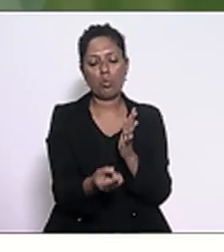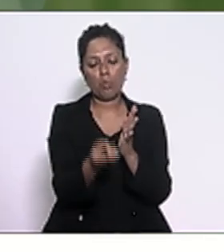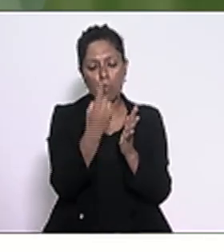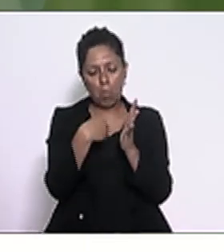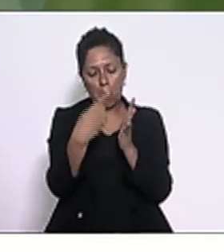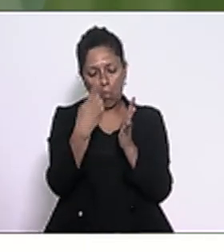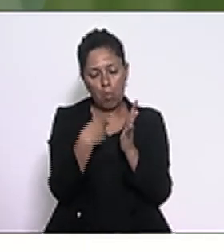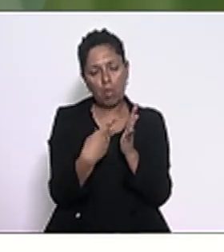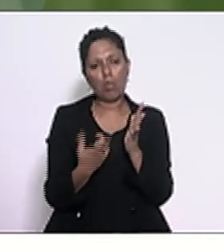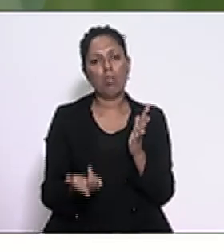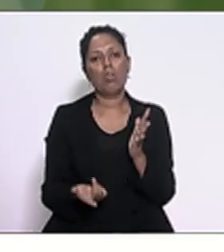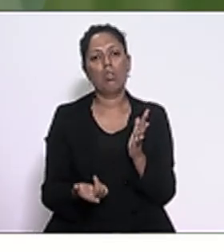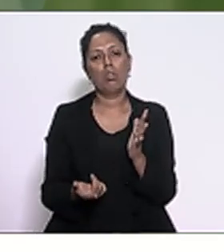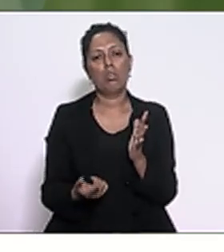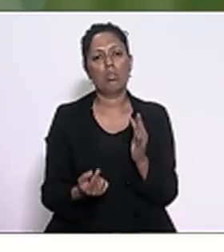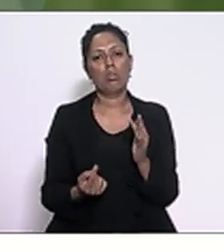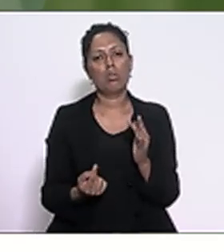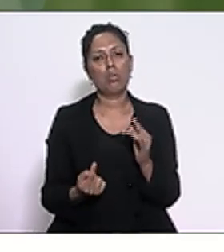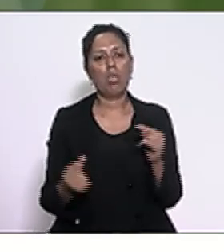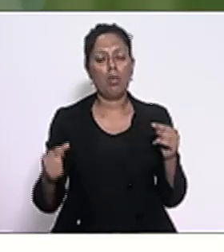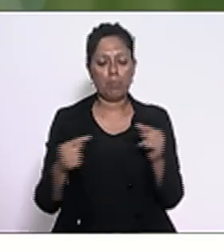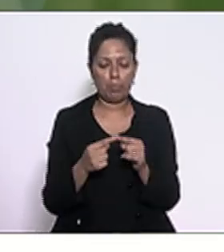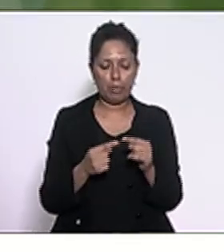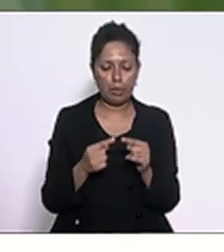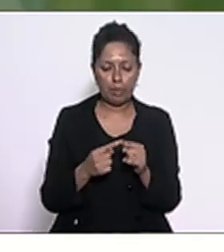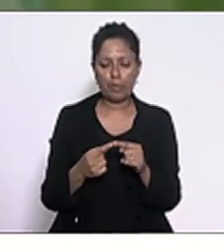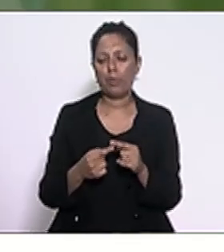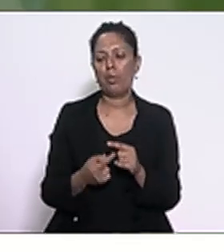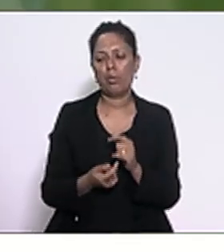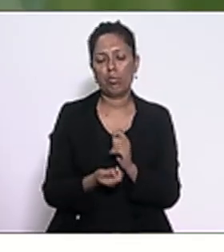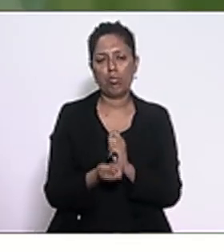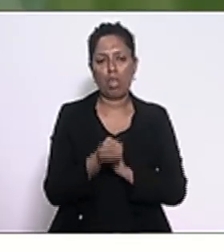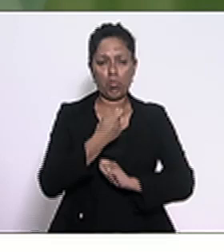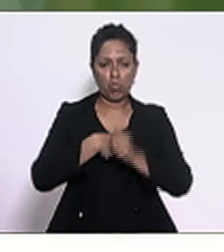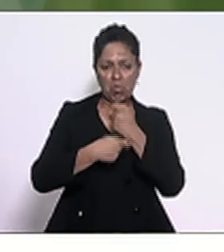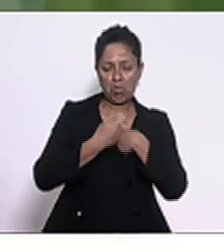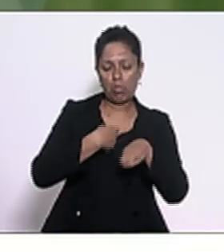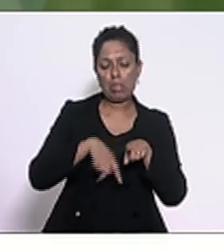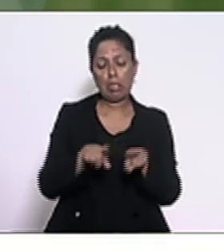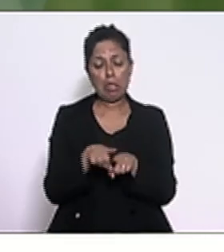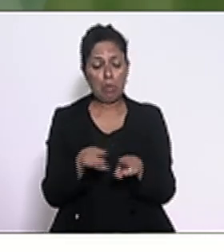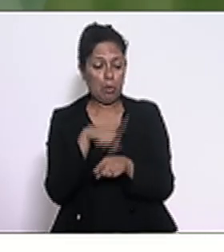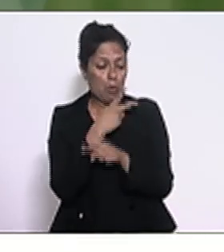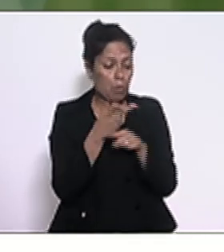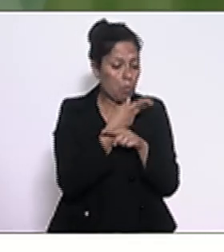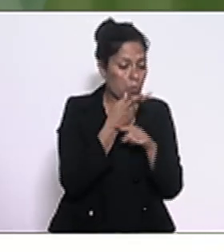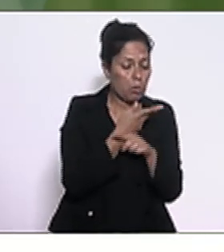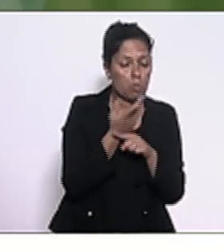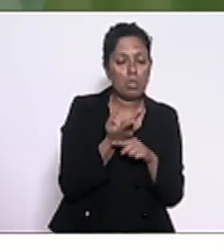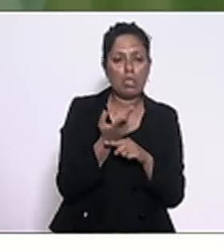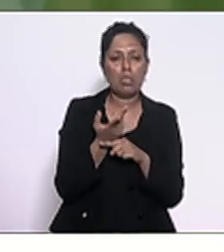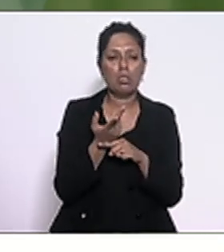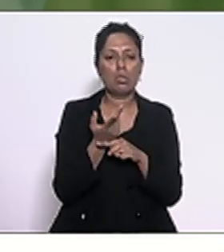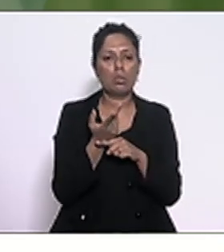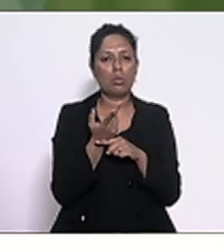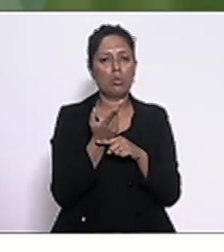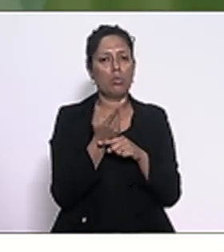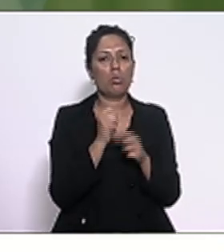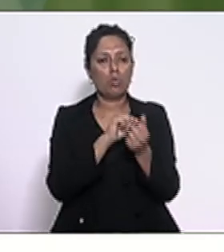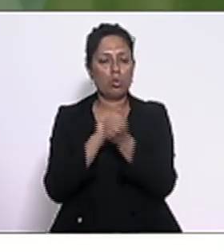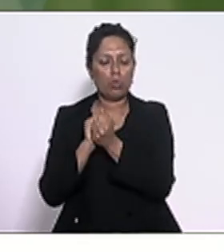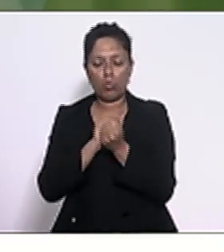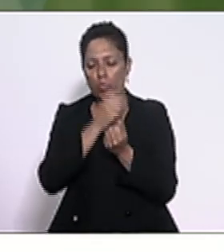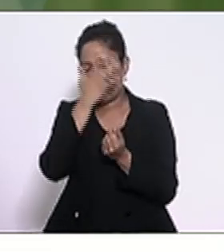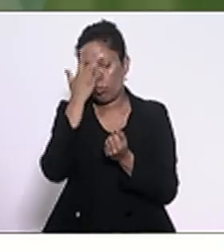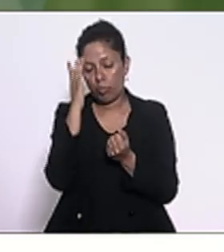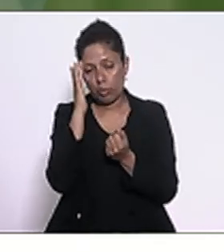mandatórias no processo administrativo, digamos assim, e buscando as tratativas com os principais